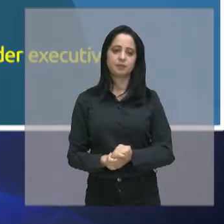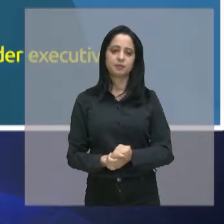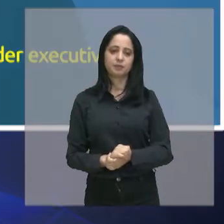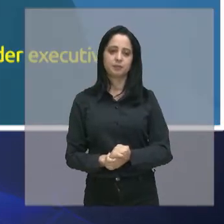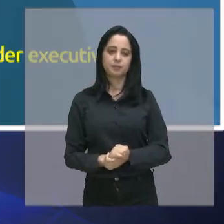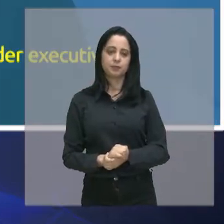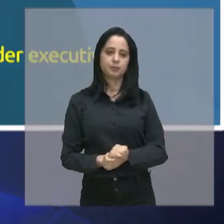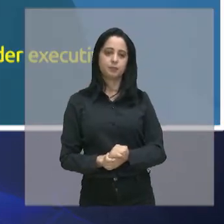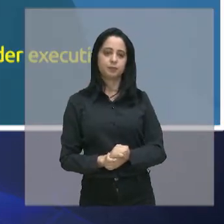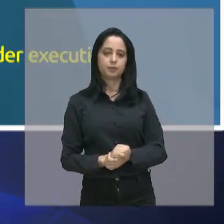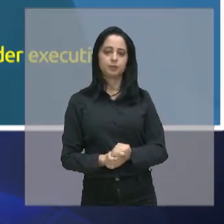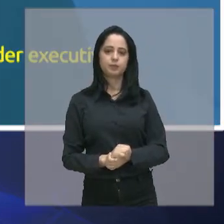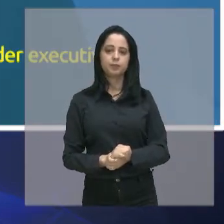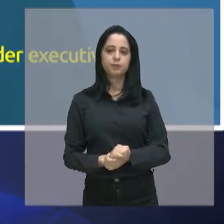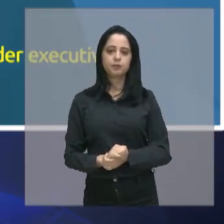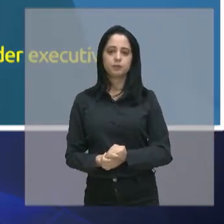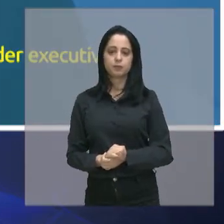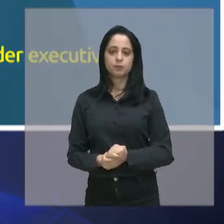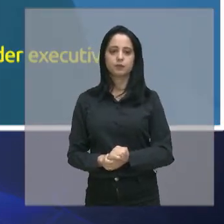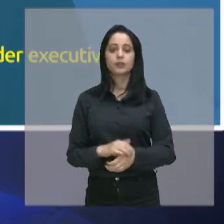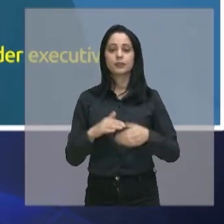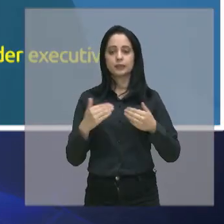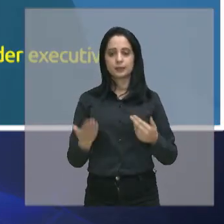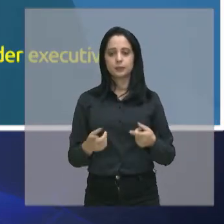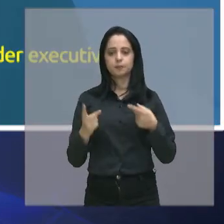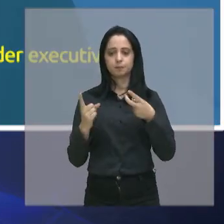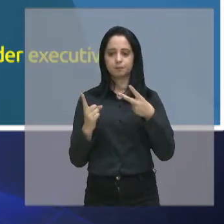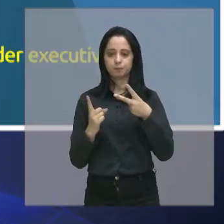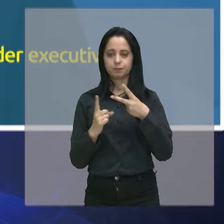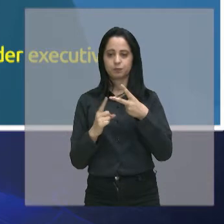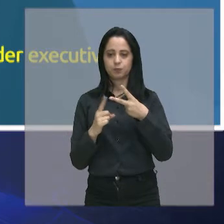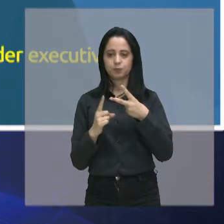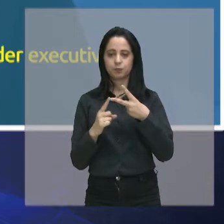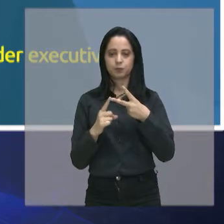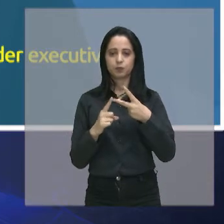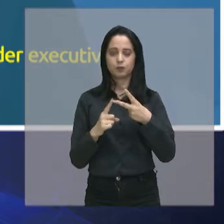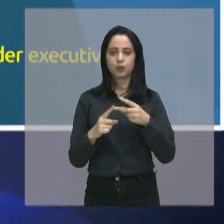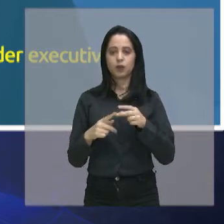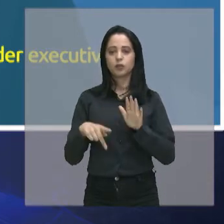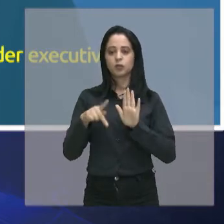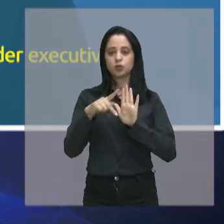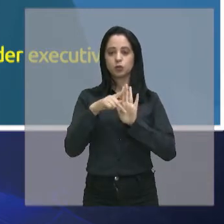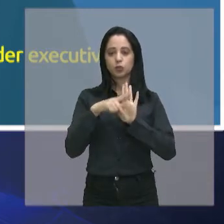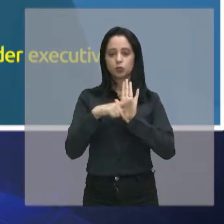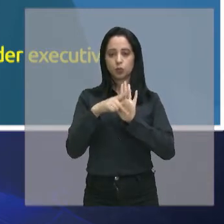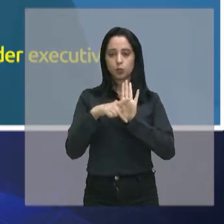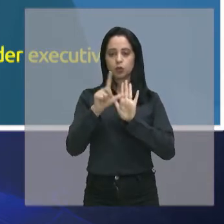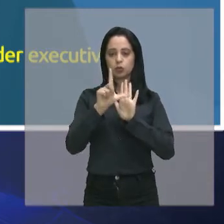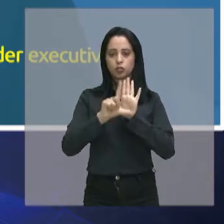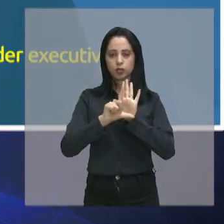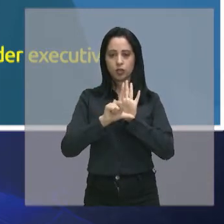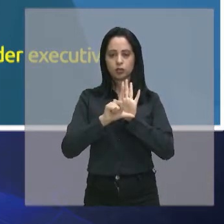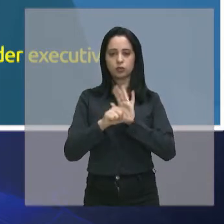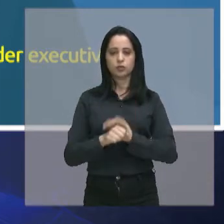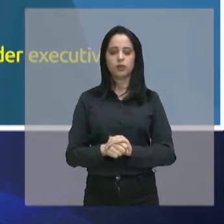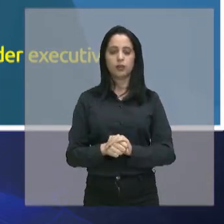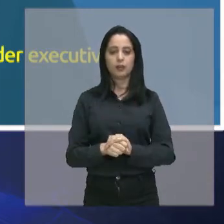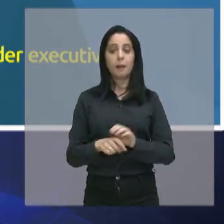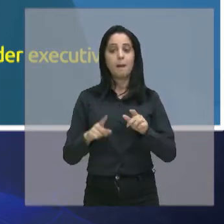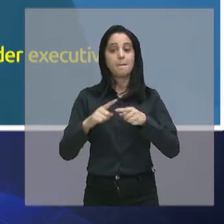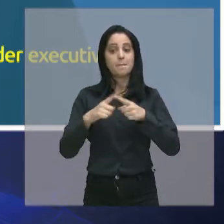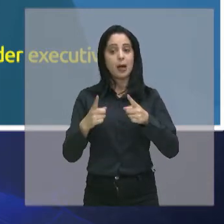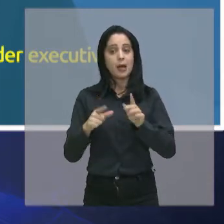daí, voltar isso. Bom, gente, antes eu queria dar uma lidinha de entrar nesse projeto de